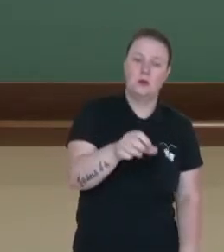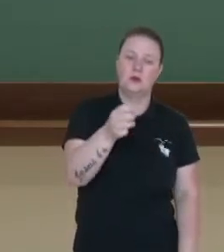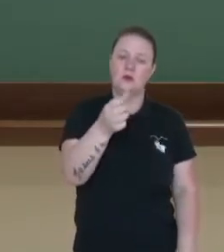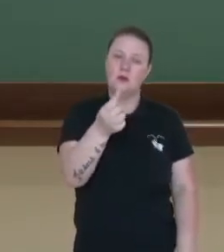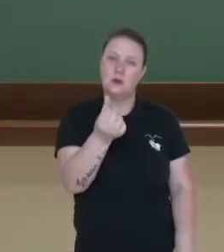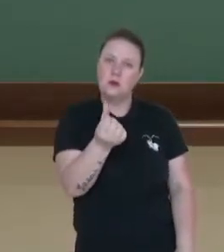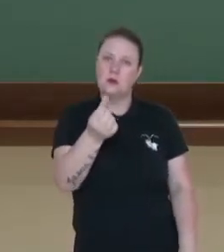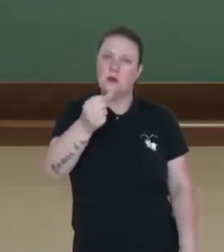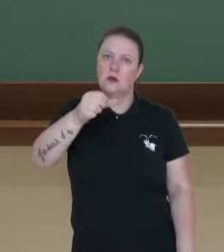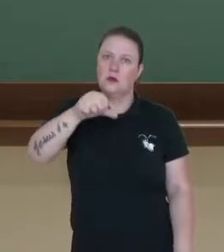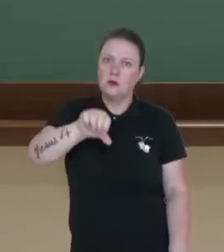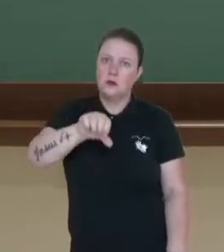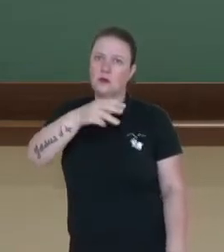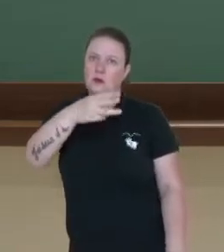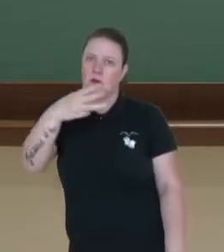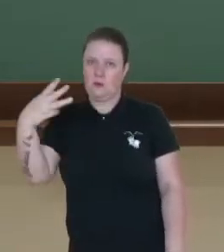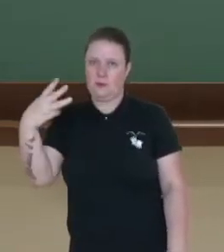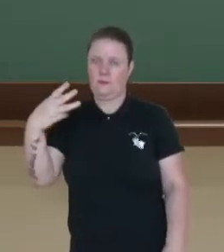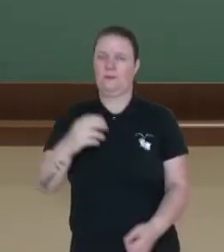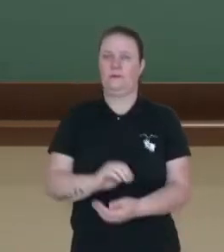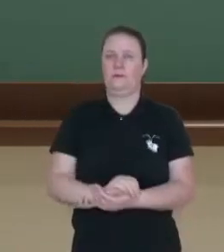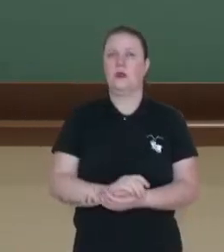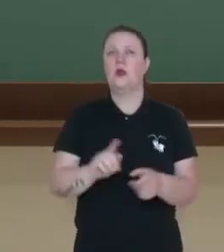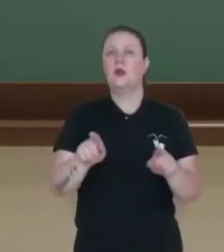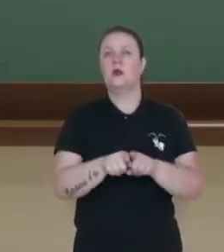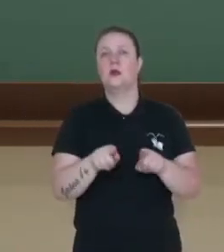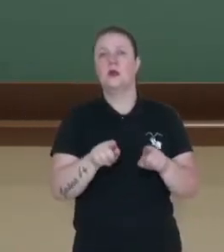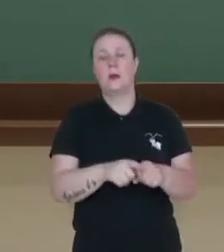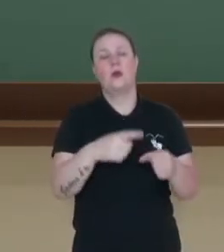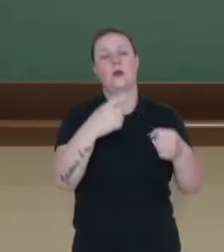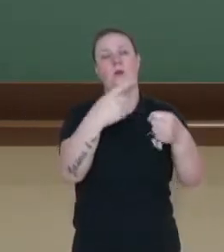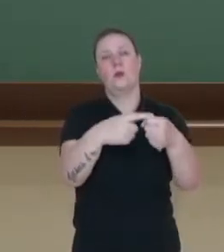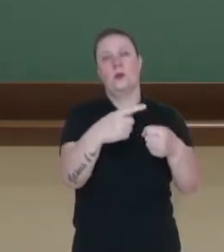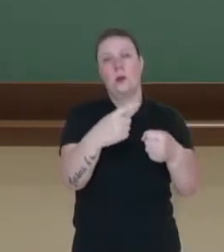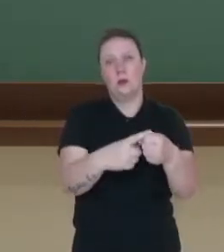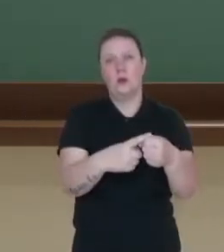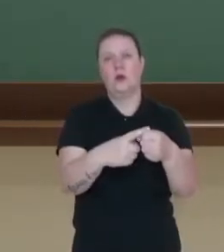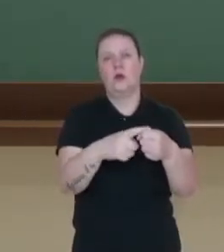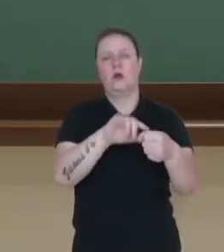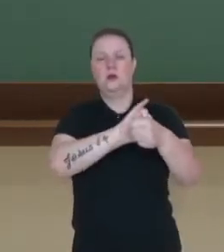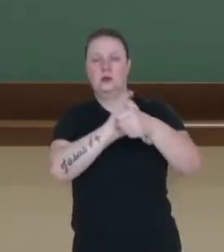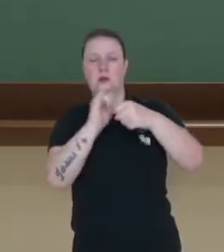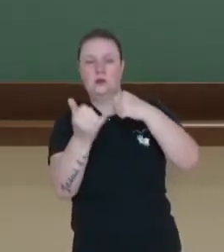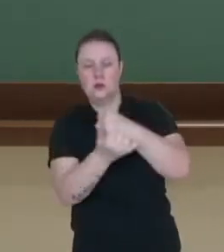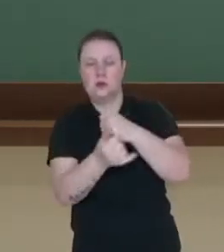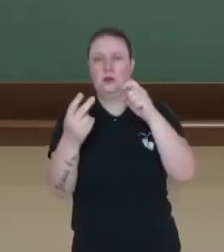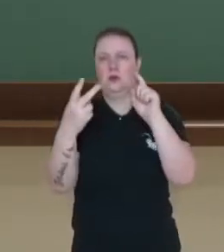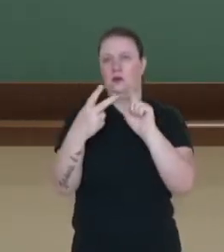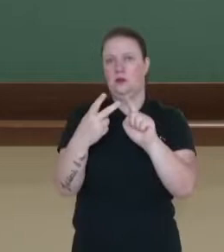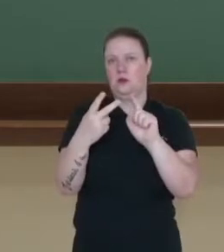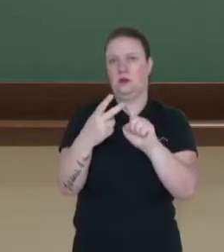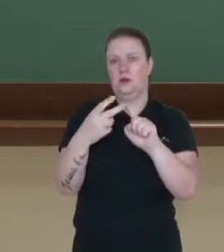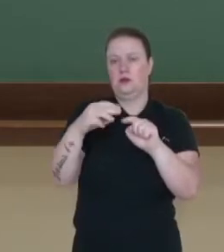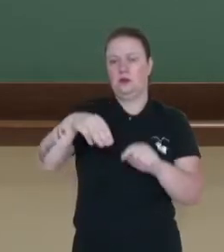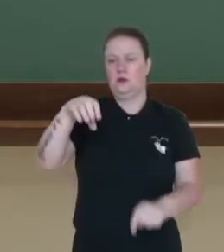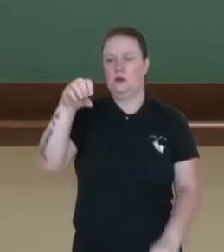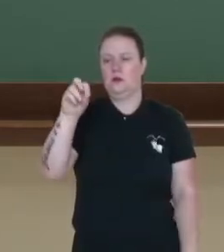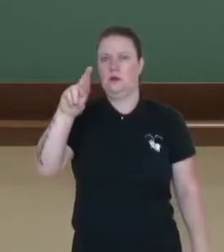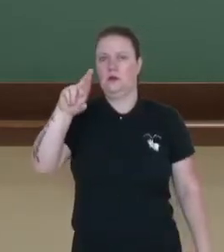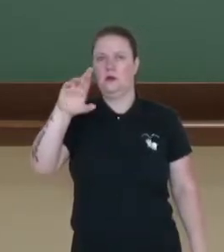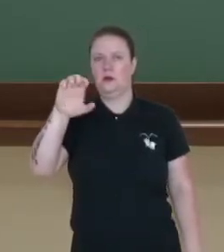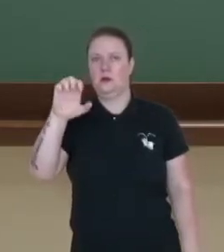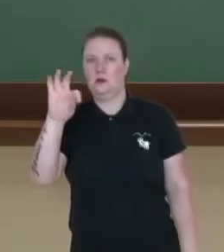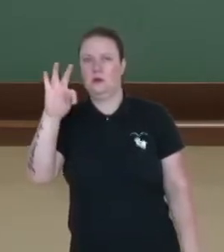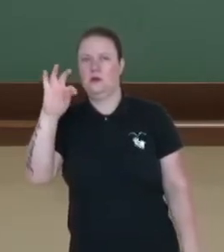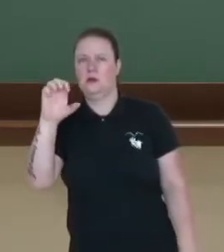1693. E a fundação das primeiras cidades do Paraná, como Curitiba, São José dos Pinhais, né, Morretes,